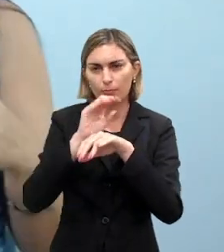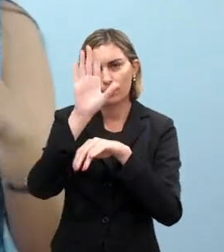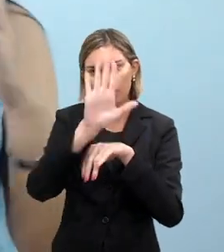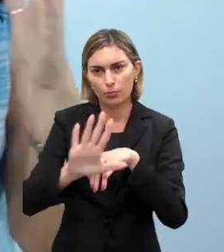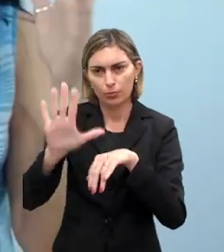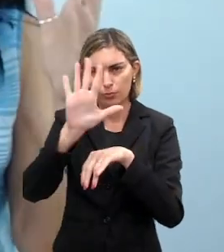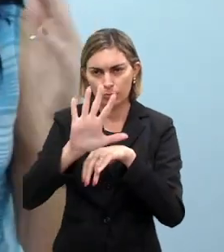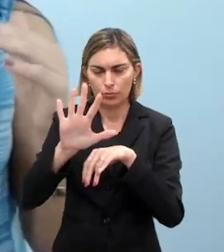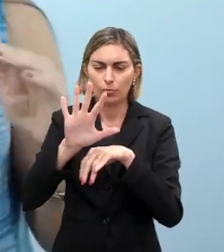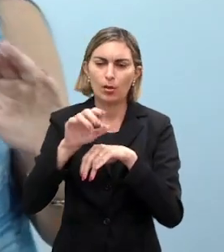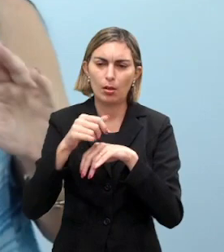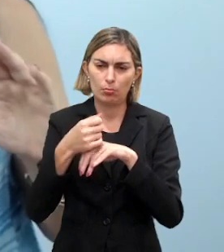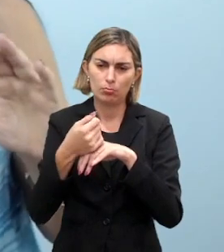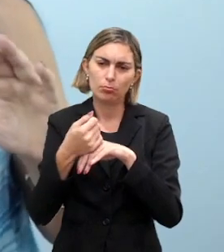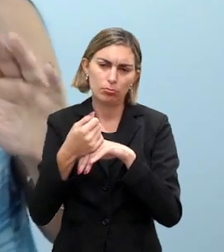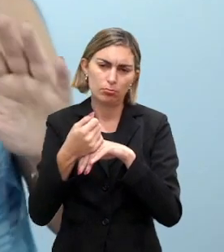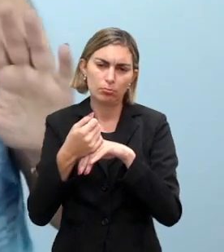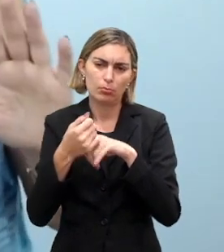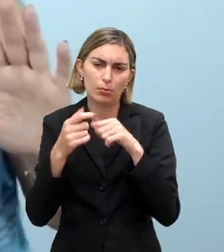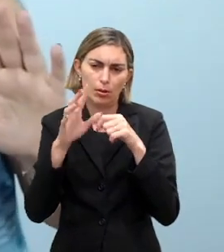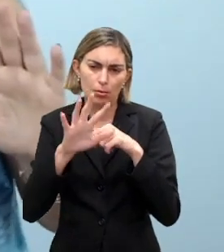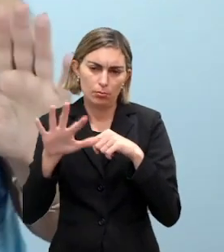refletidas, né? Uma mais para um lado, outra